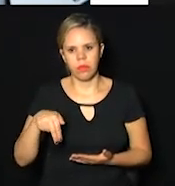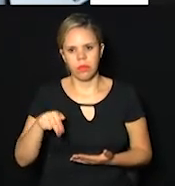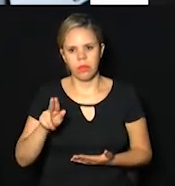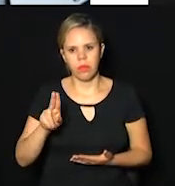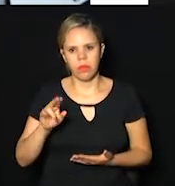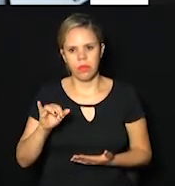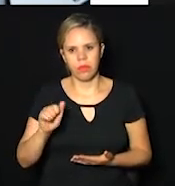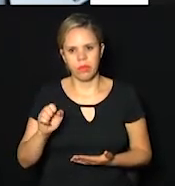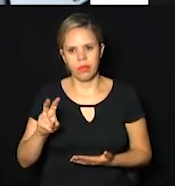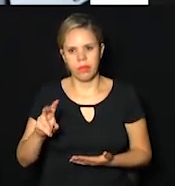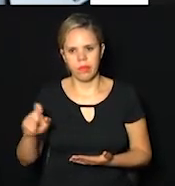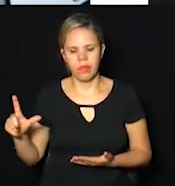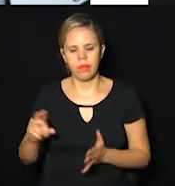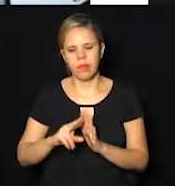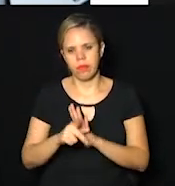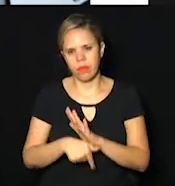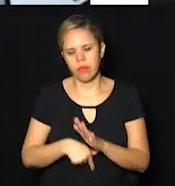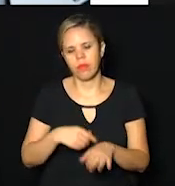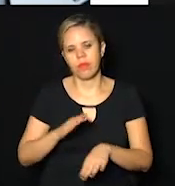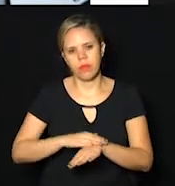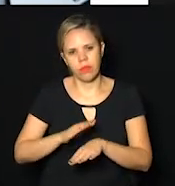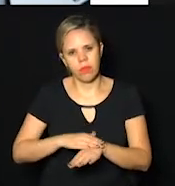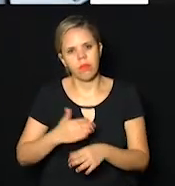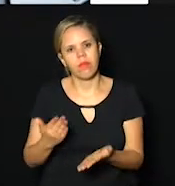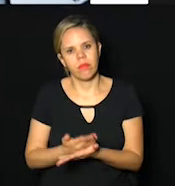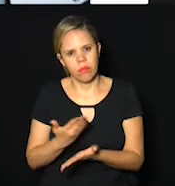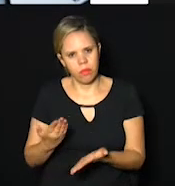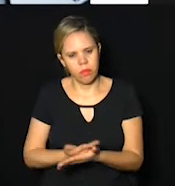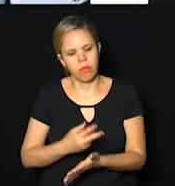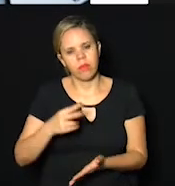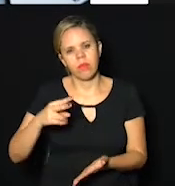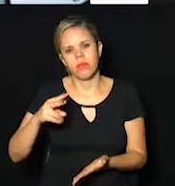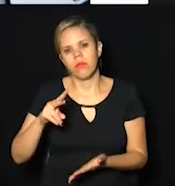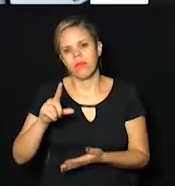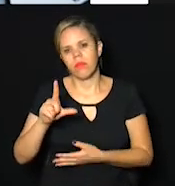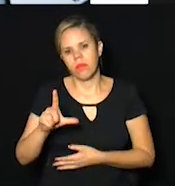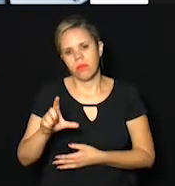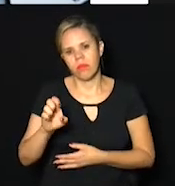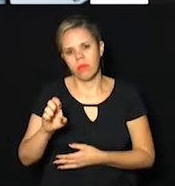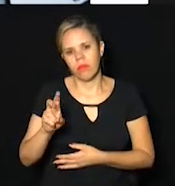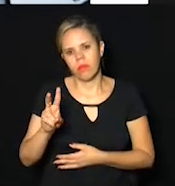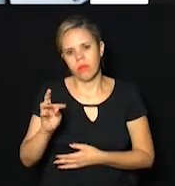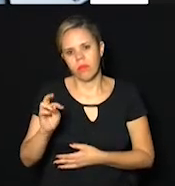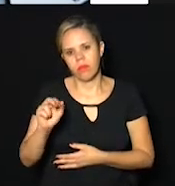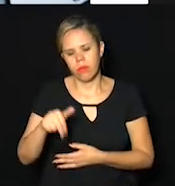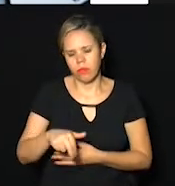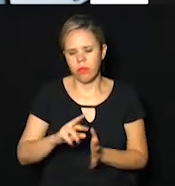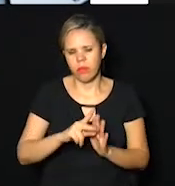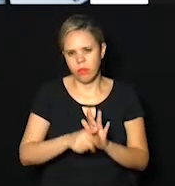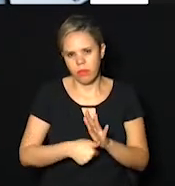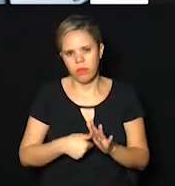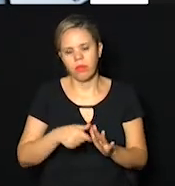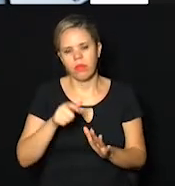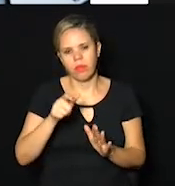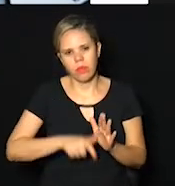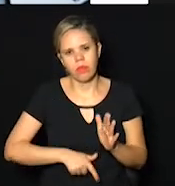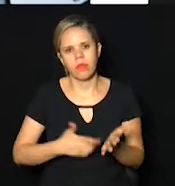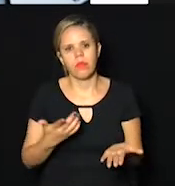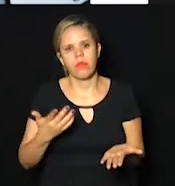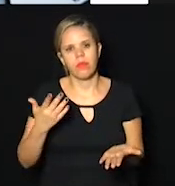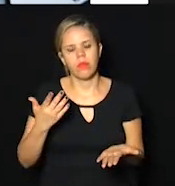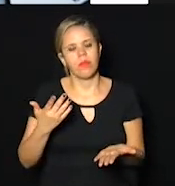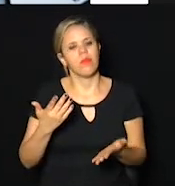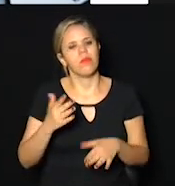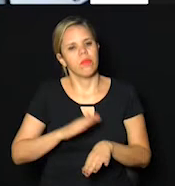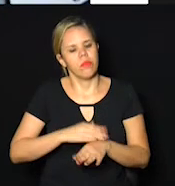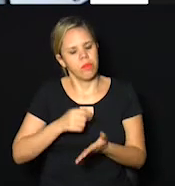falar de Thomas Hobbes de Malmesbury, o autor do Leviatã. A gente pode falar de John Locke, a gente pode falar de Montesquieu, principalmente nesses